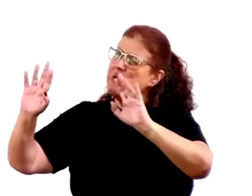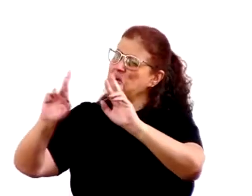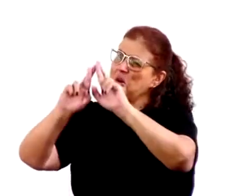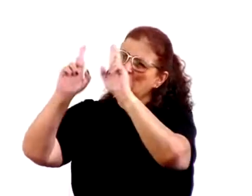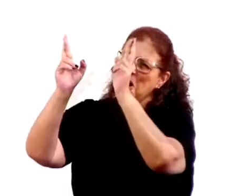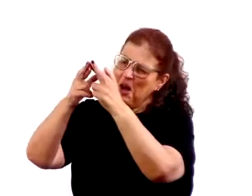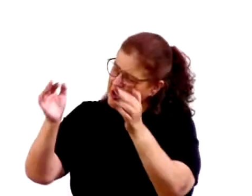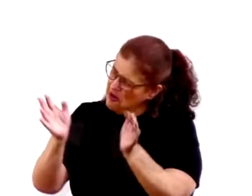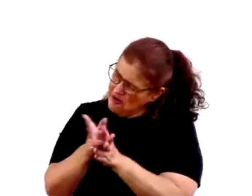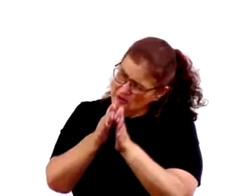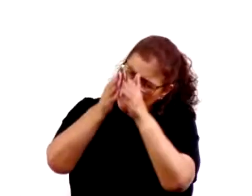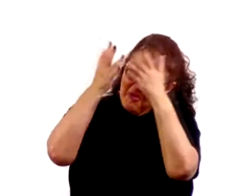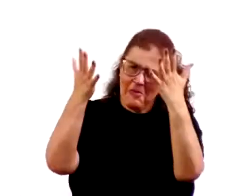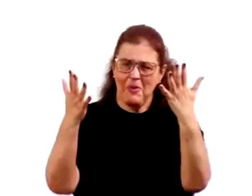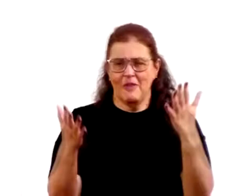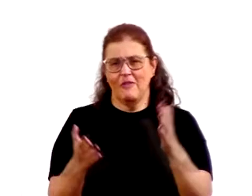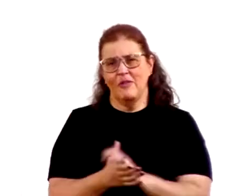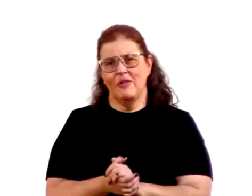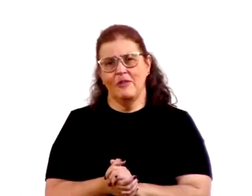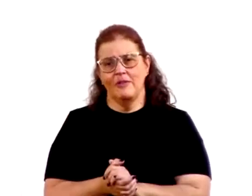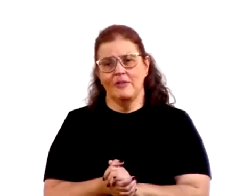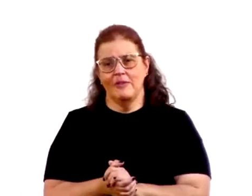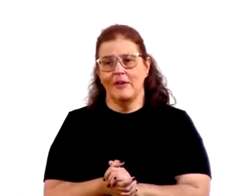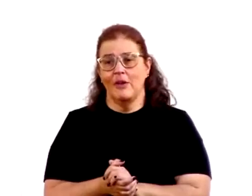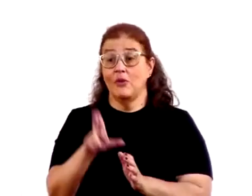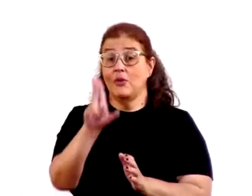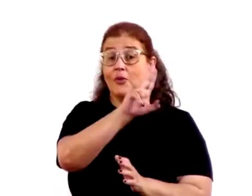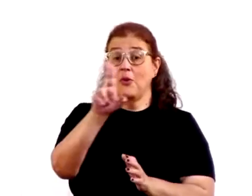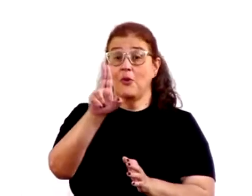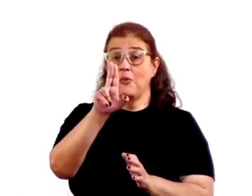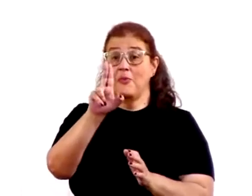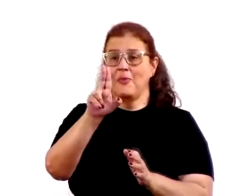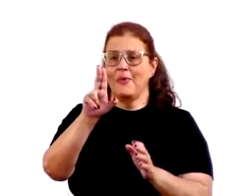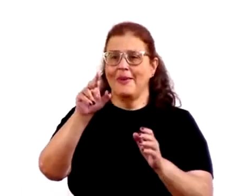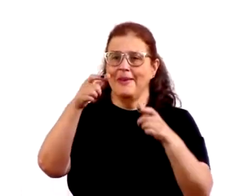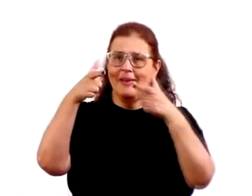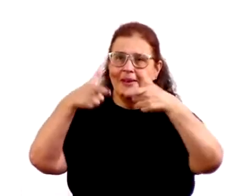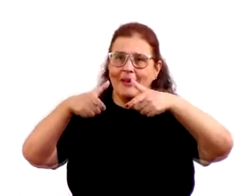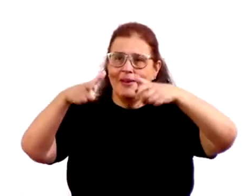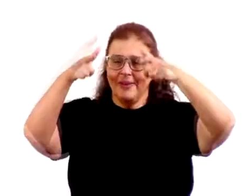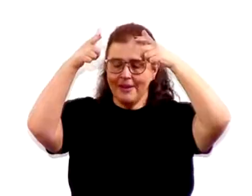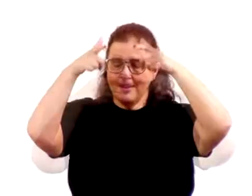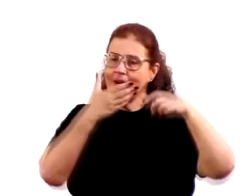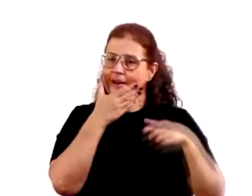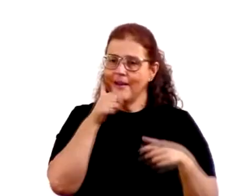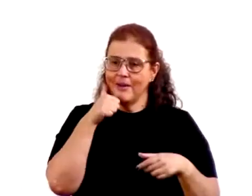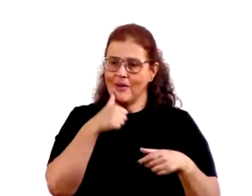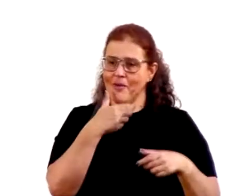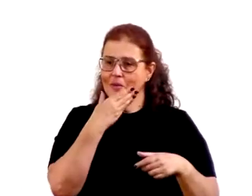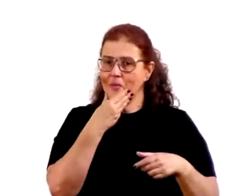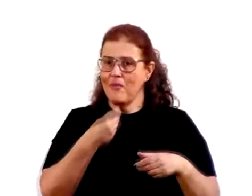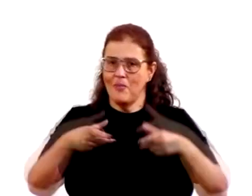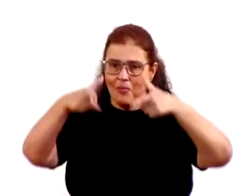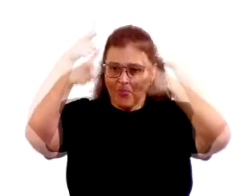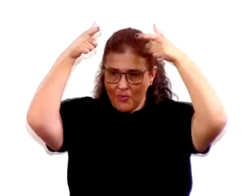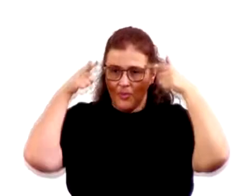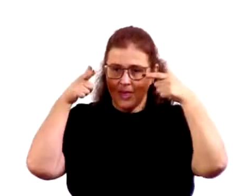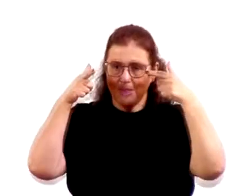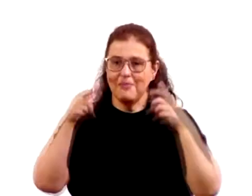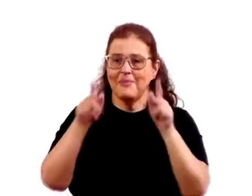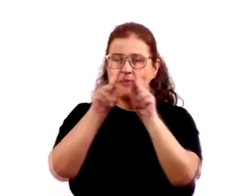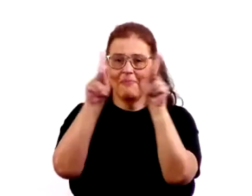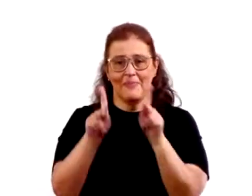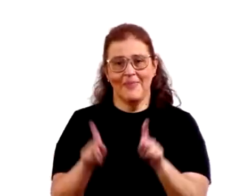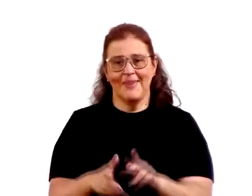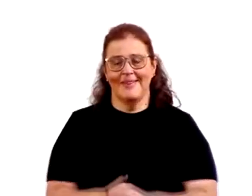Paz. O Salmo 24 também diz, tem um nome. Assim como em Apocalipse capítulo 5 está escrito, quem